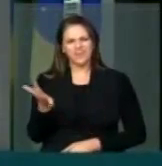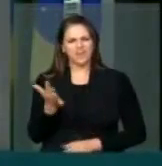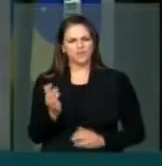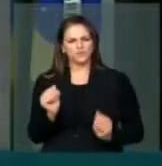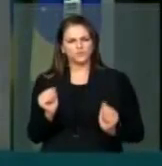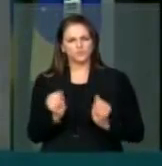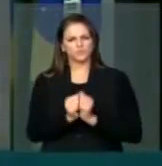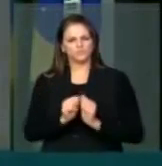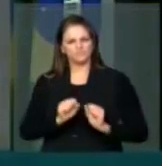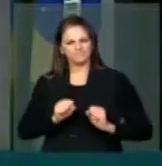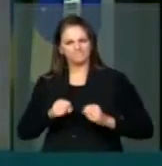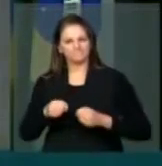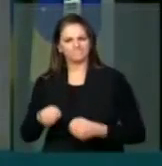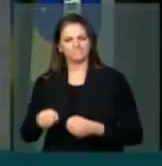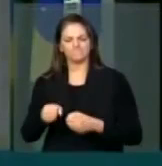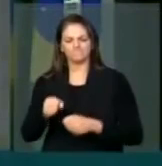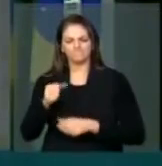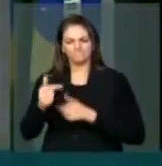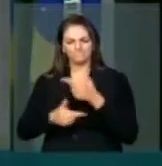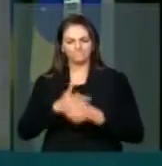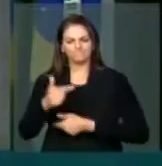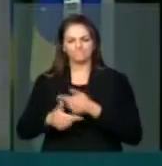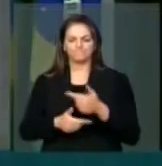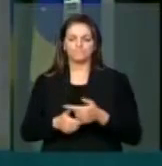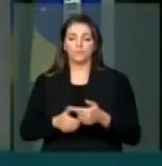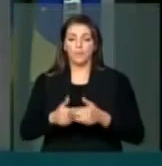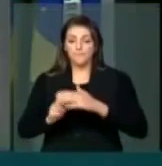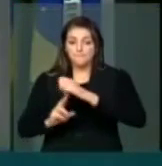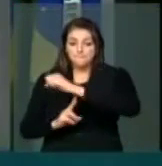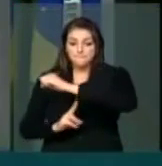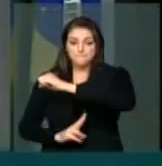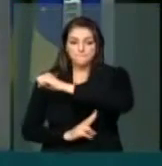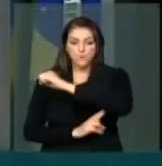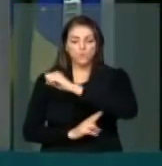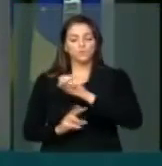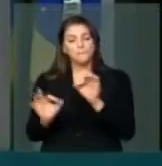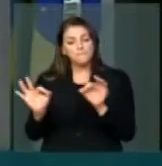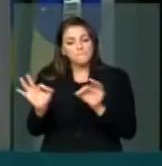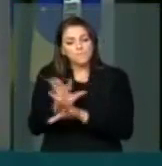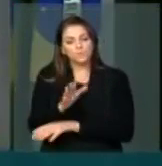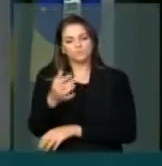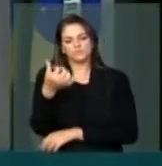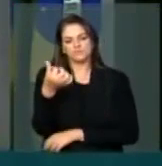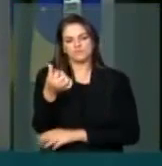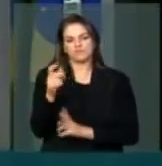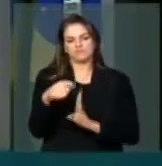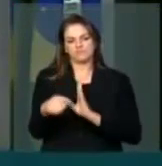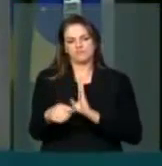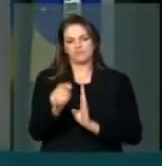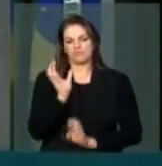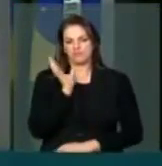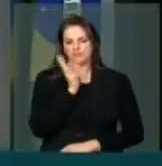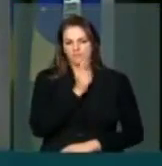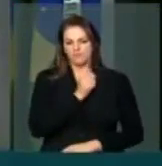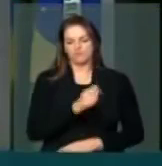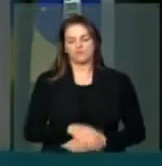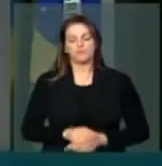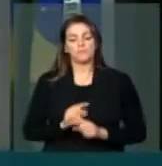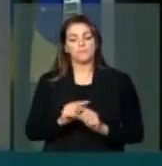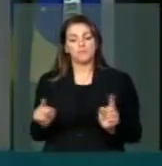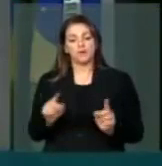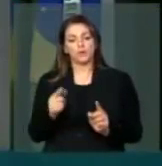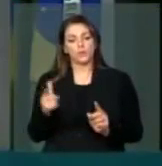está fazendo, e a ponte deve estar pronta dentro de 6 meses. Portanto, aí entre o dia 15 e dia 20, né, deve estar pronto